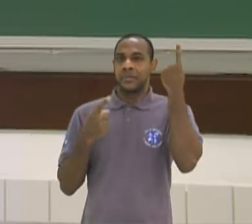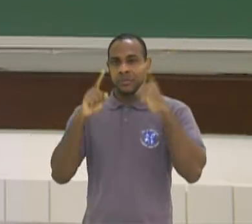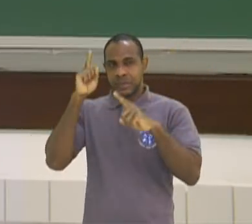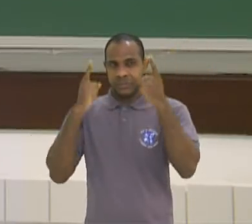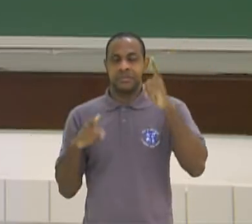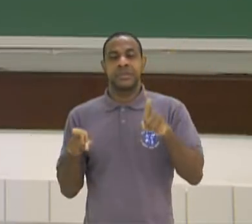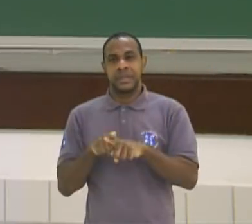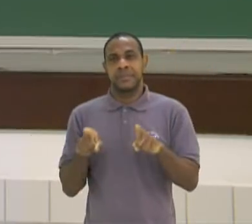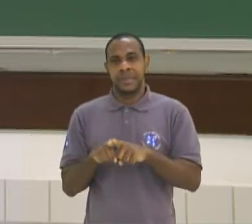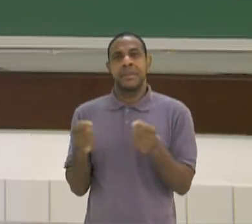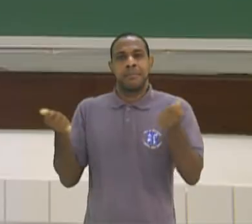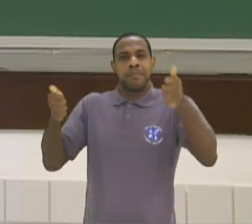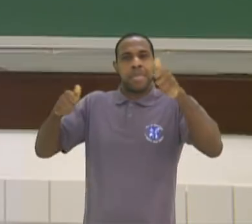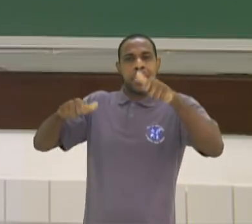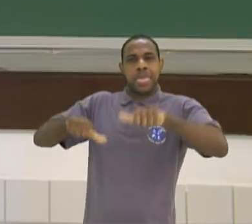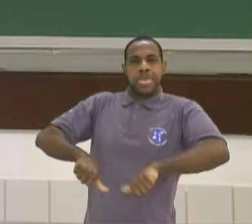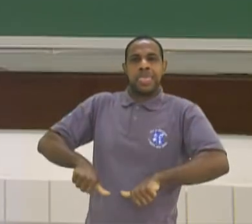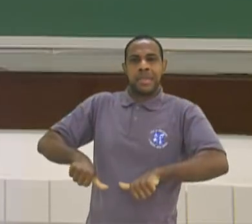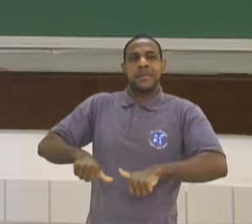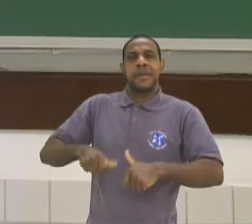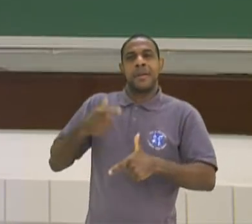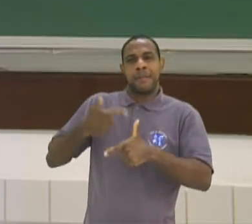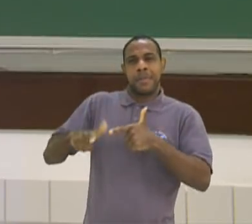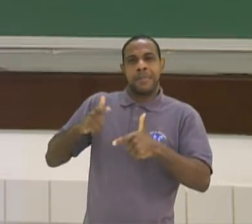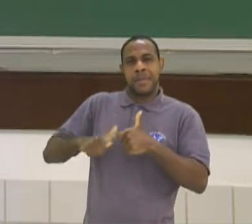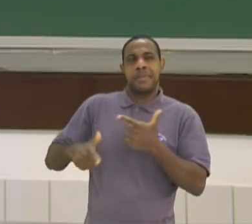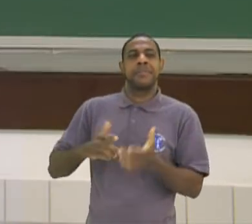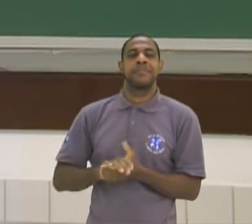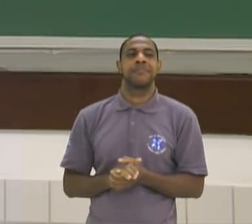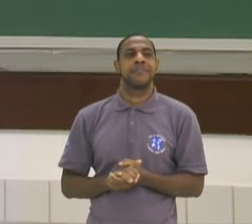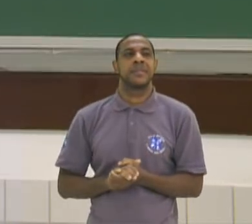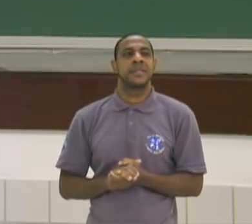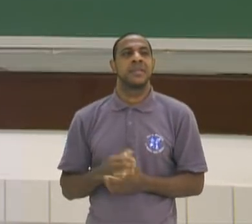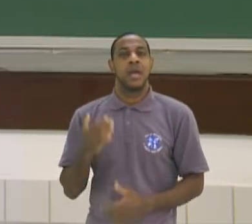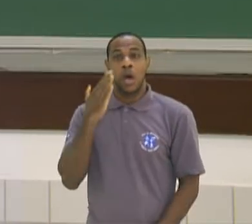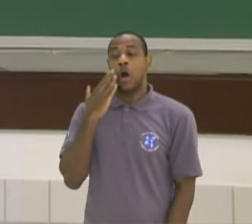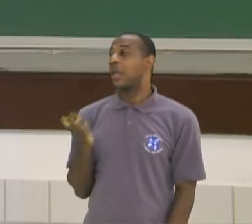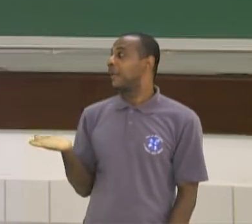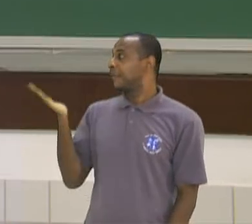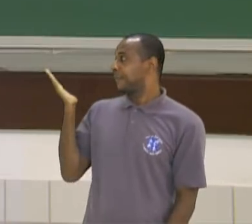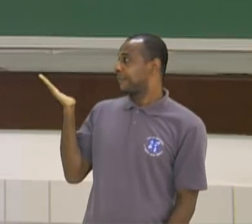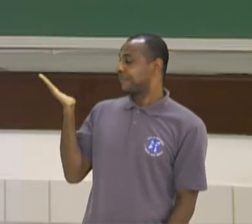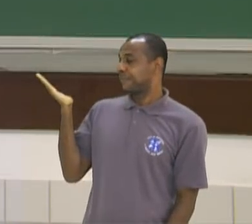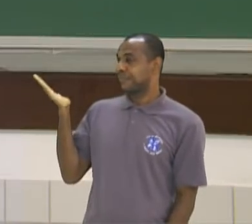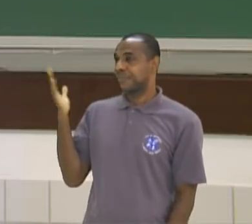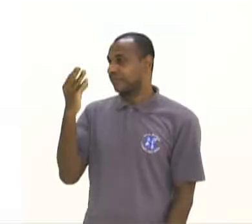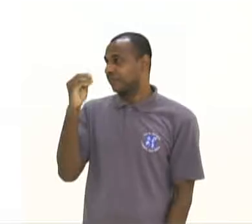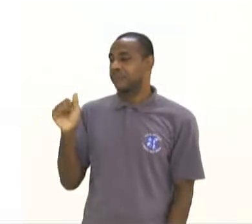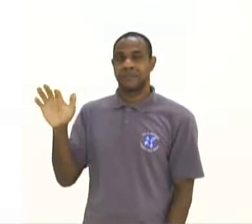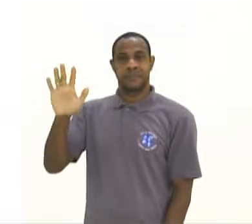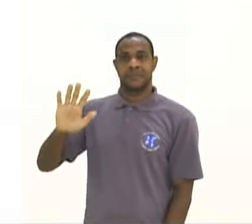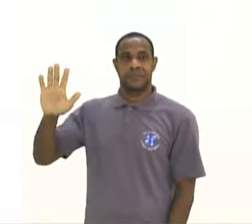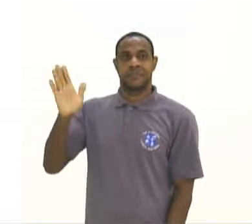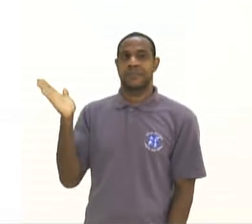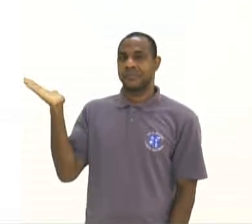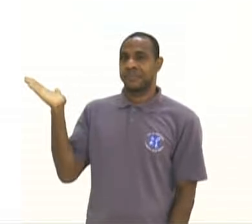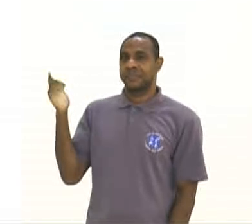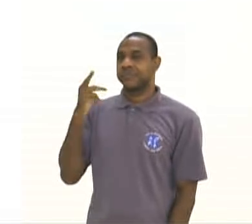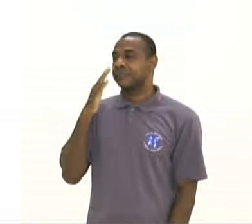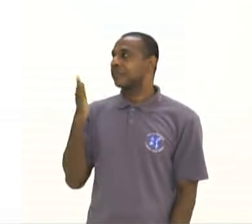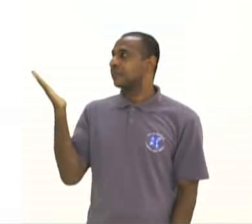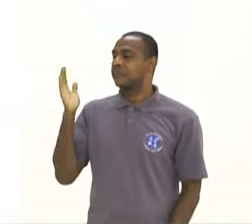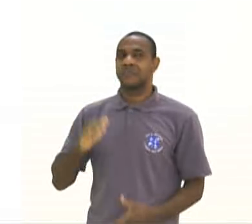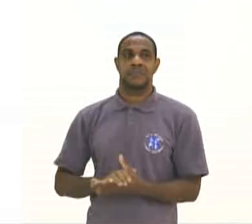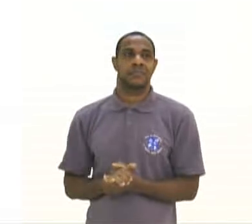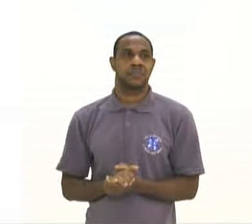contexto? Para entender melhor sobre essa mineração no Chile, tem essa imagem aí para você. Essa imagem tomando conta aí da sua